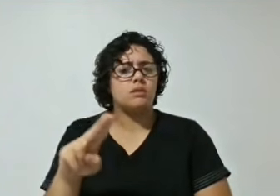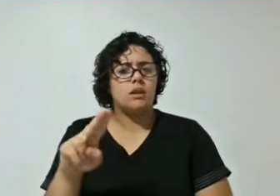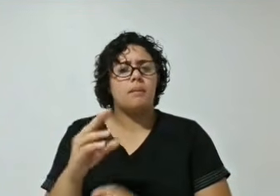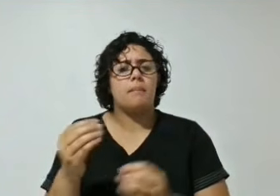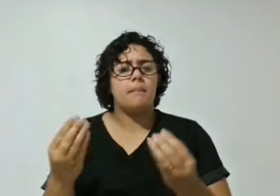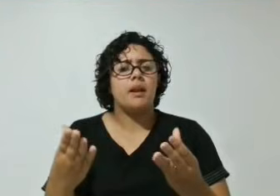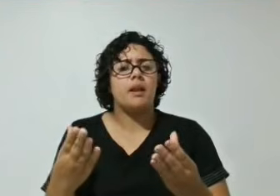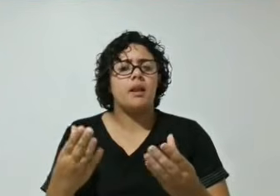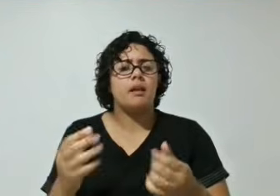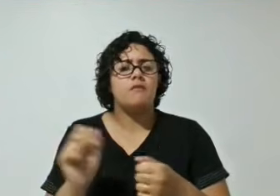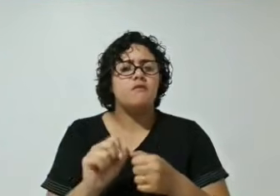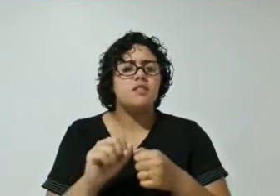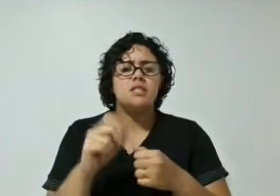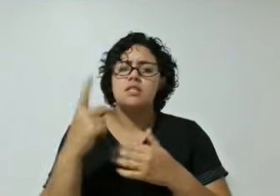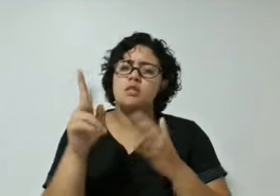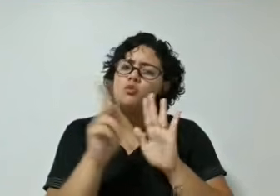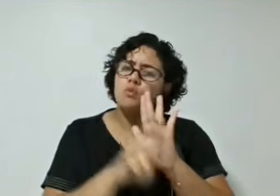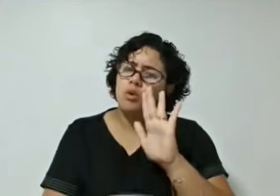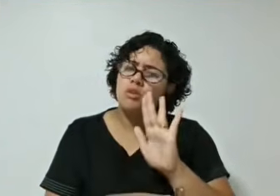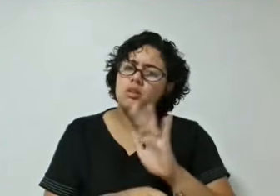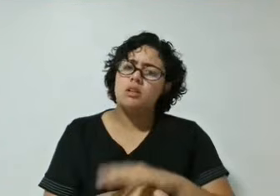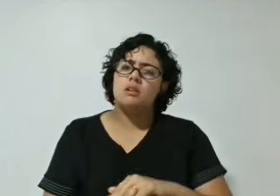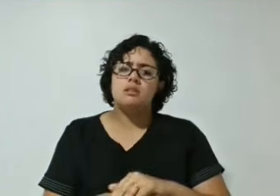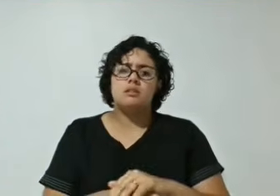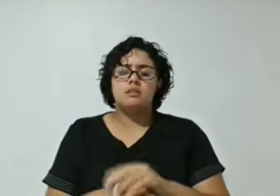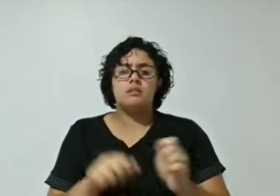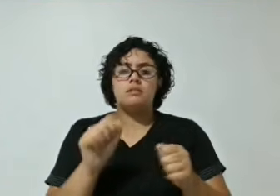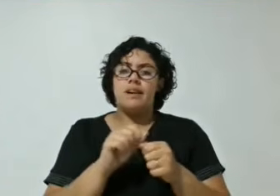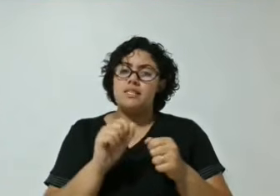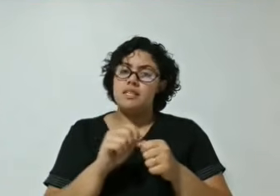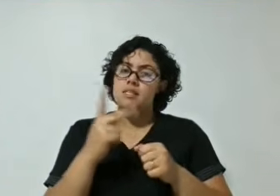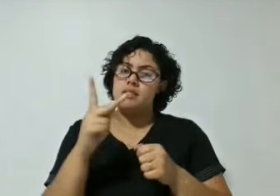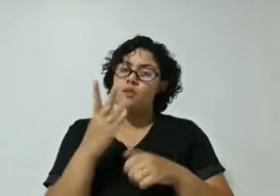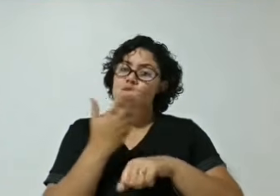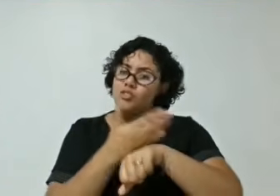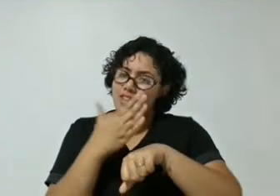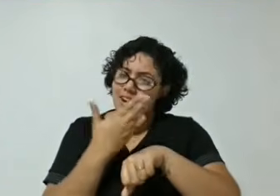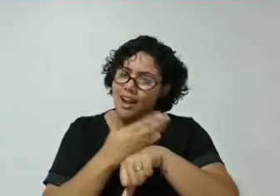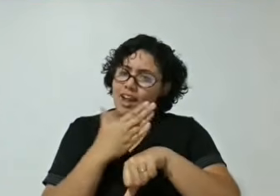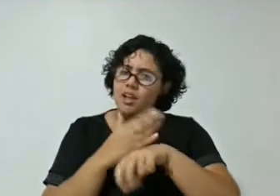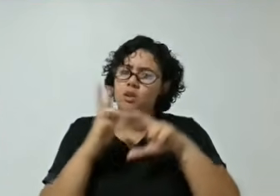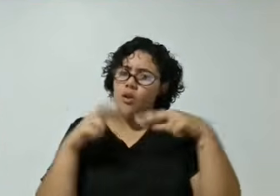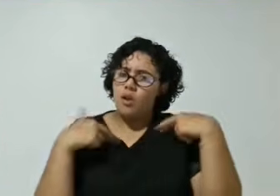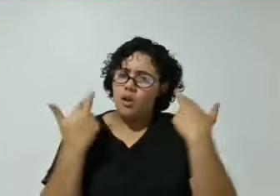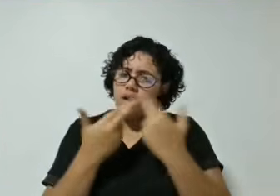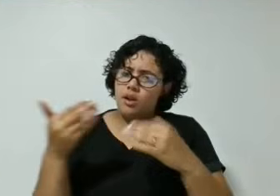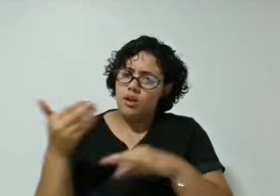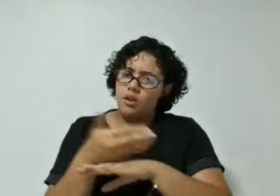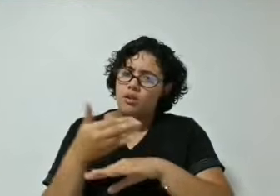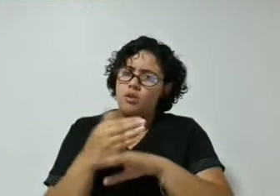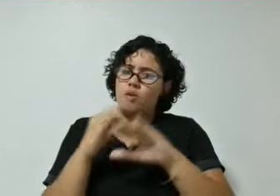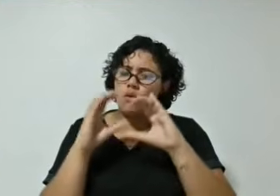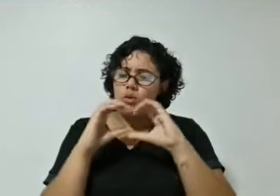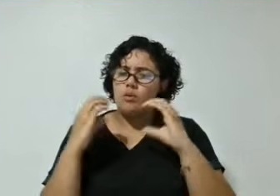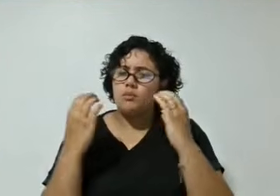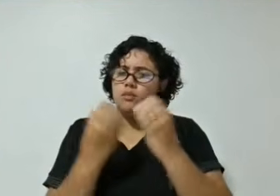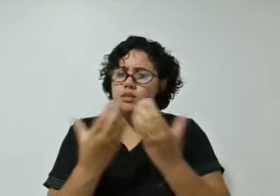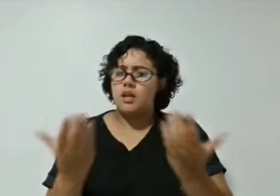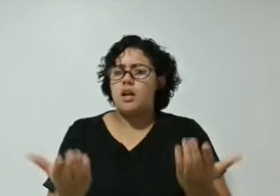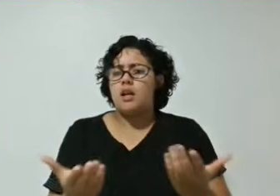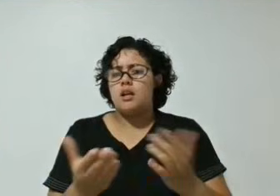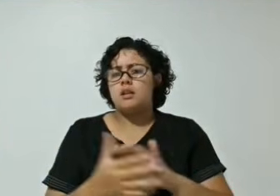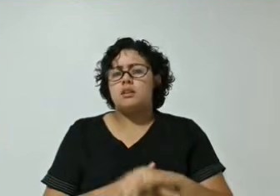seus projetos, para poder fazer seus ensaios, suas reuniões comunitárias, enfim,